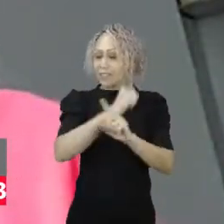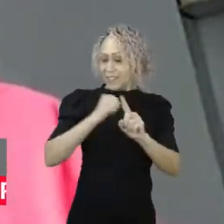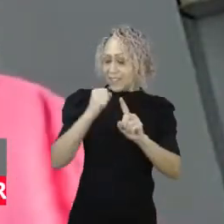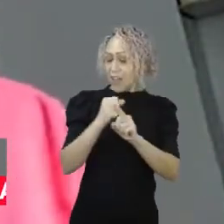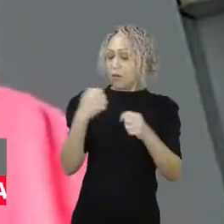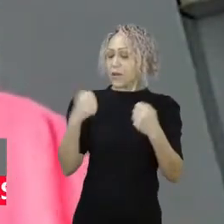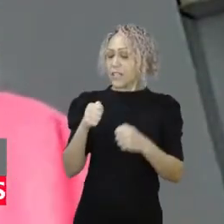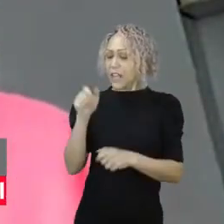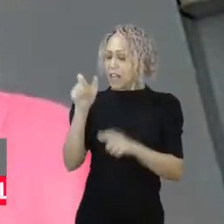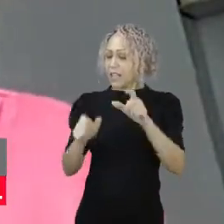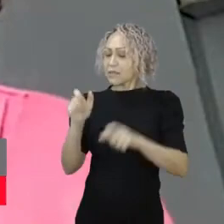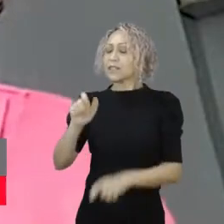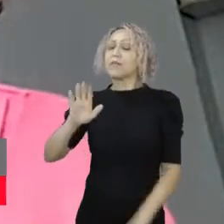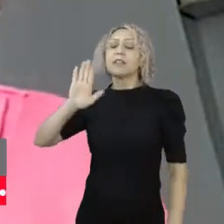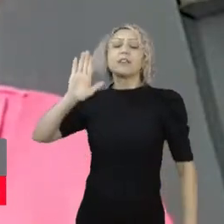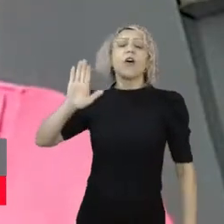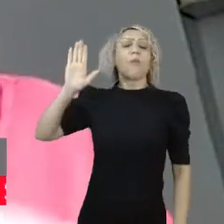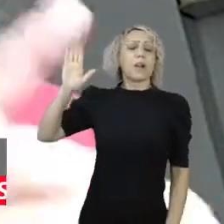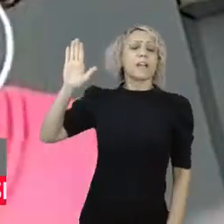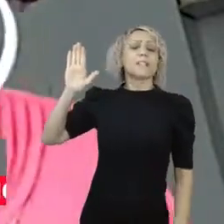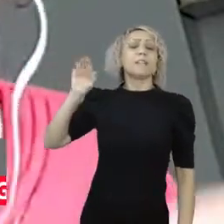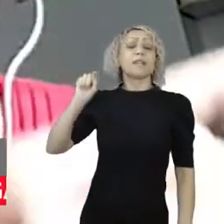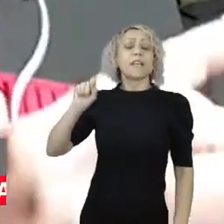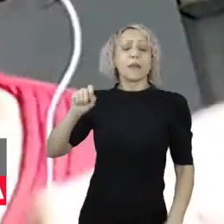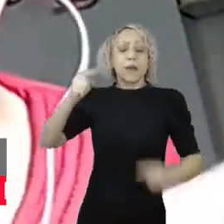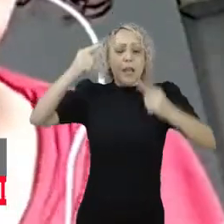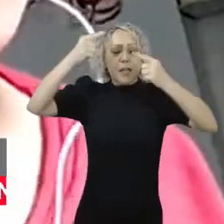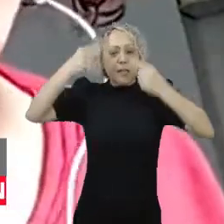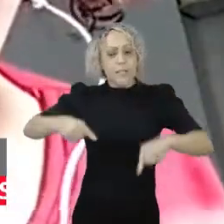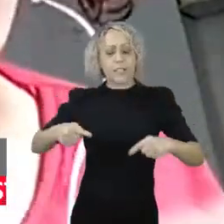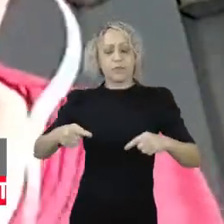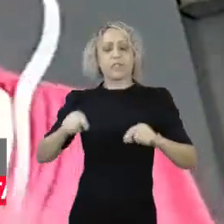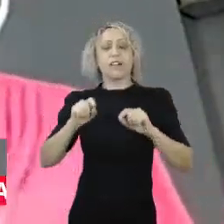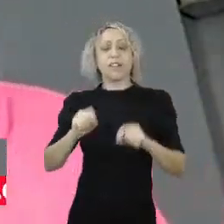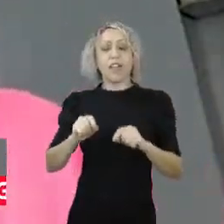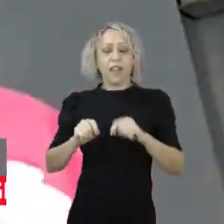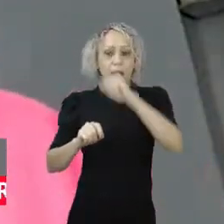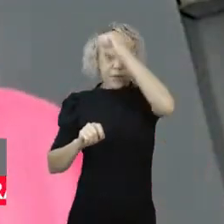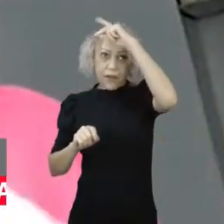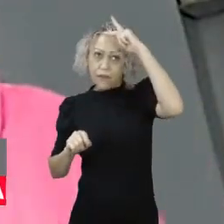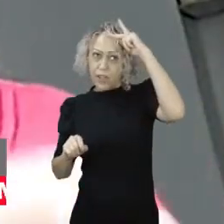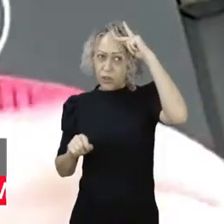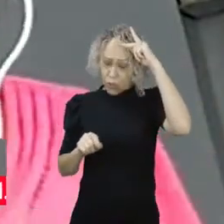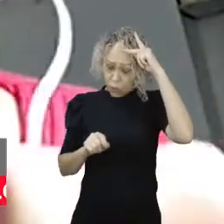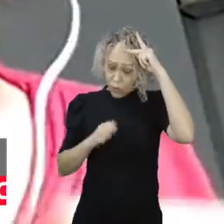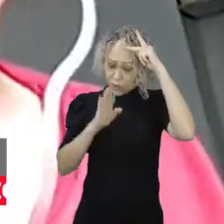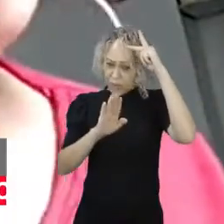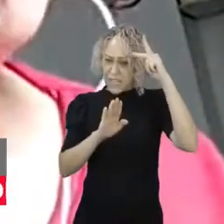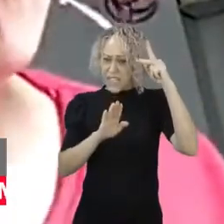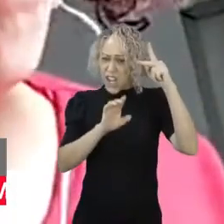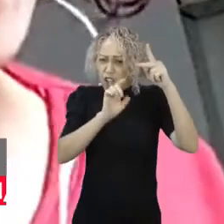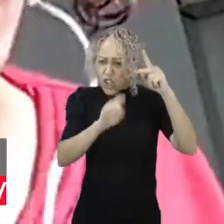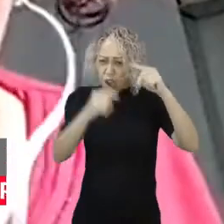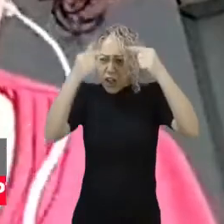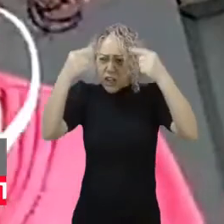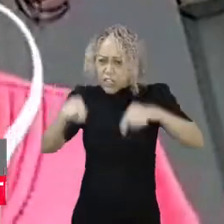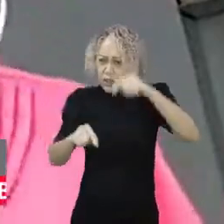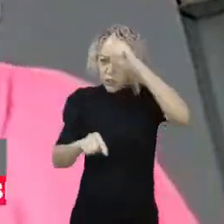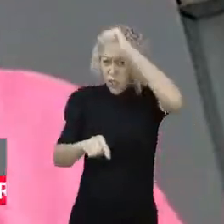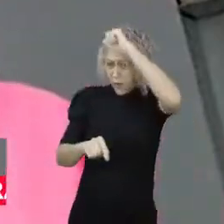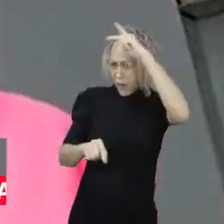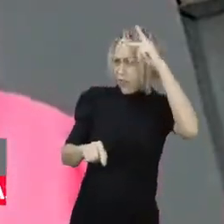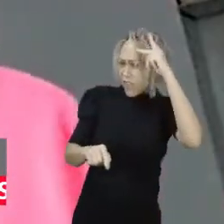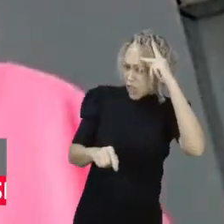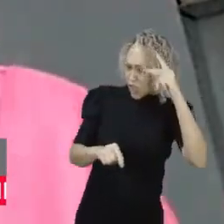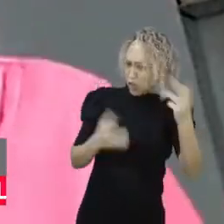corações imensos. Mas não é só disputar a prefeitura, não é só disputar prefeitos e